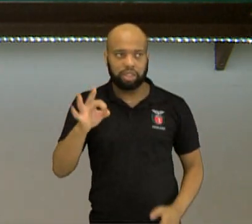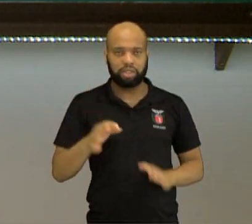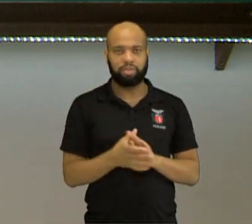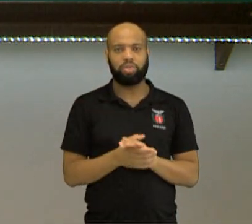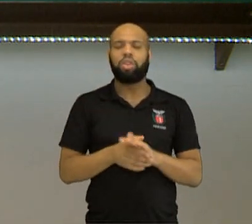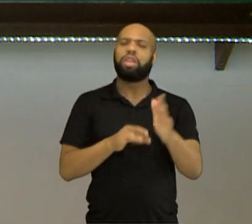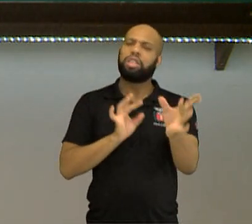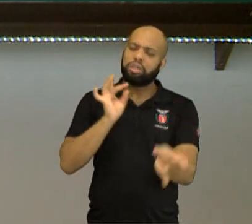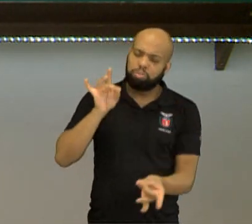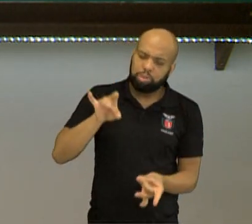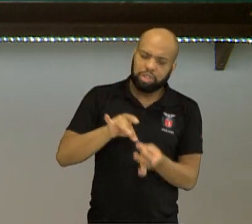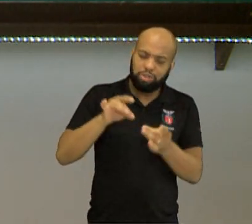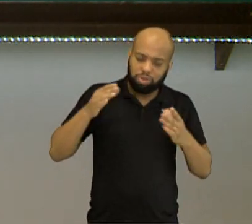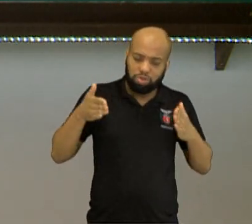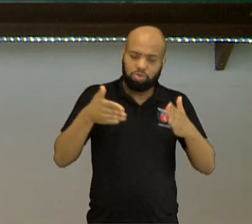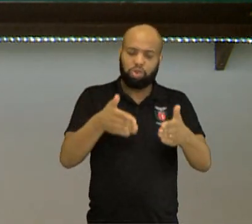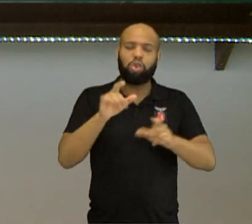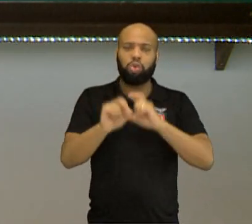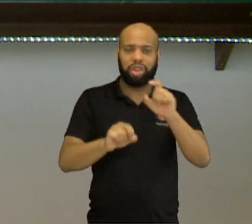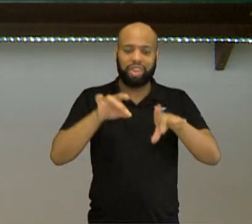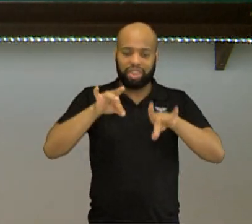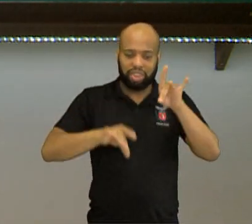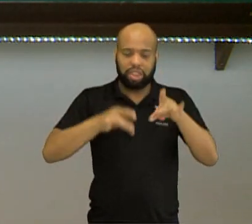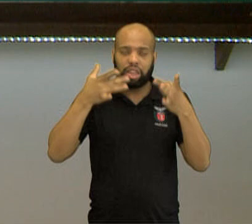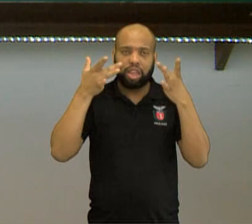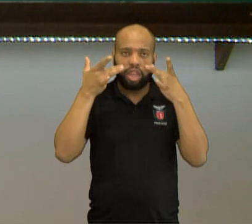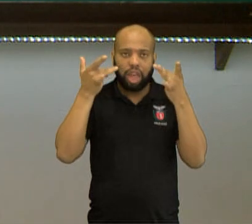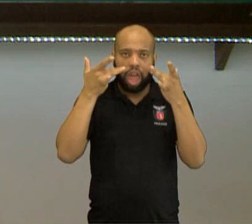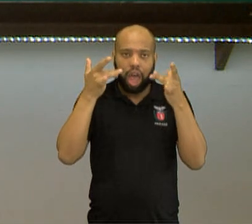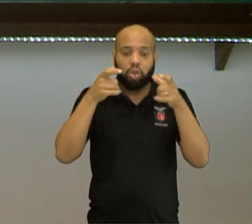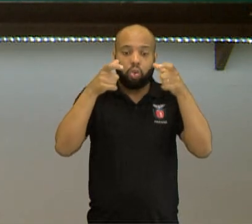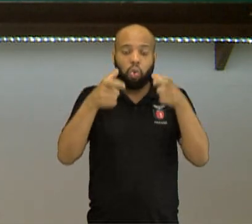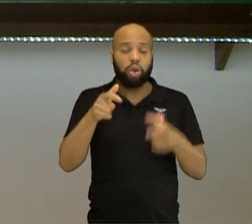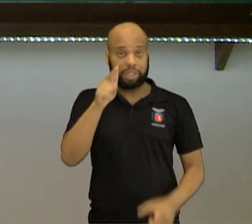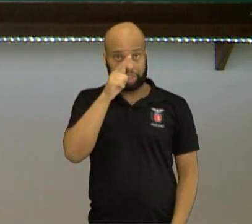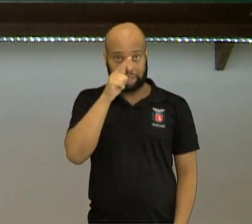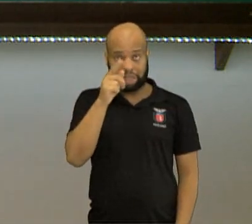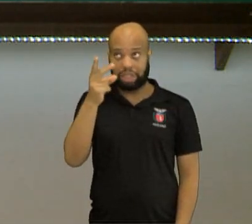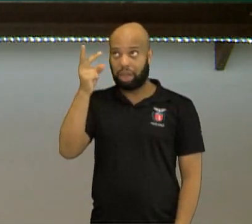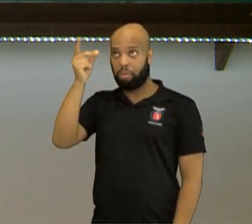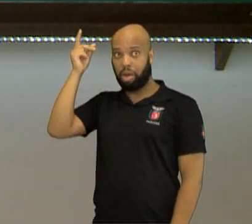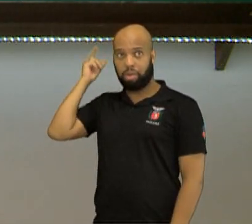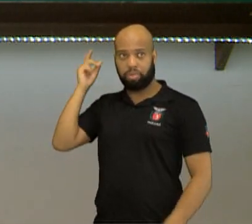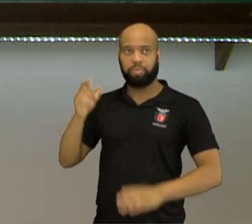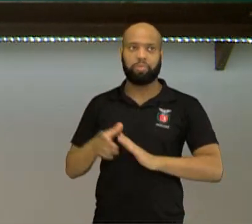mais especificamente o teatro na Grécia Antiga.